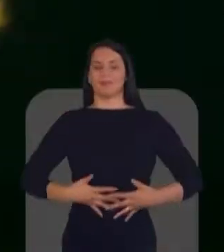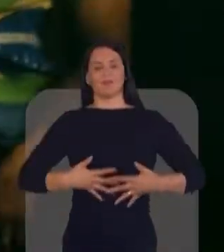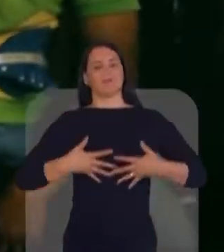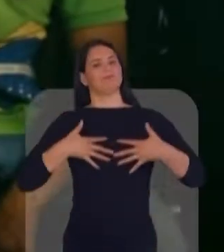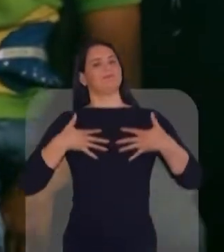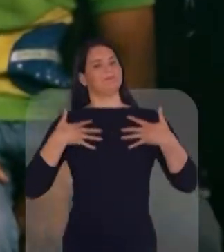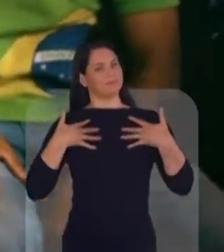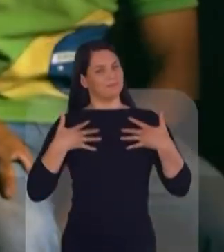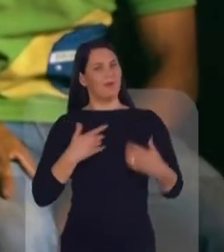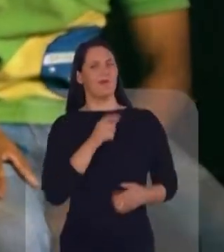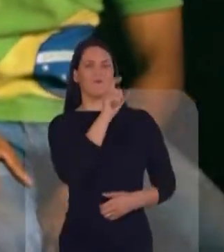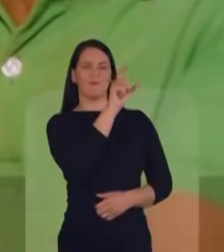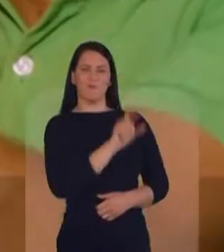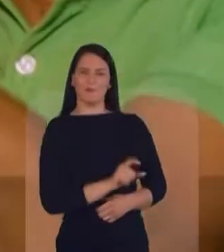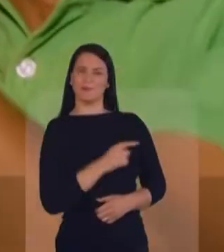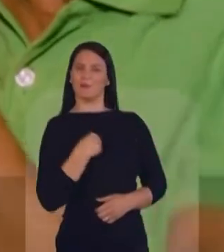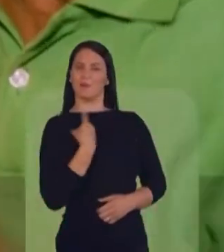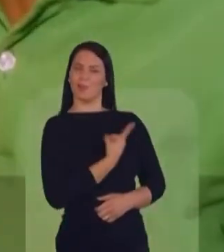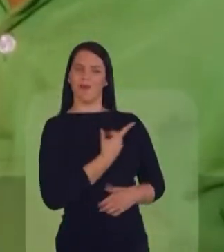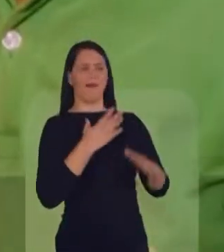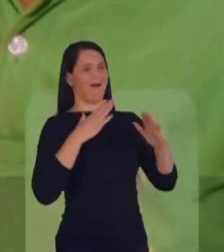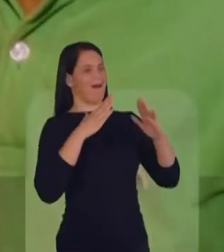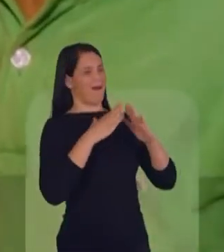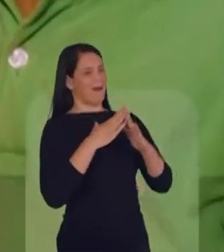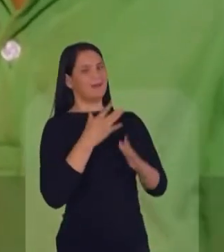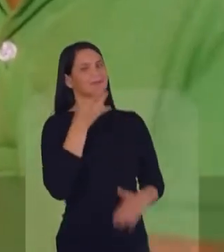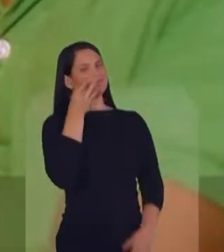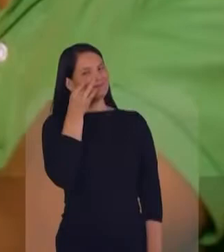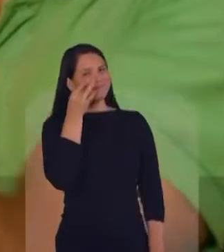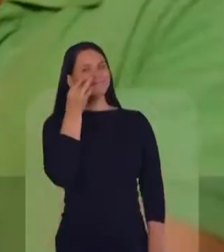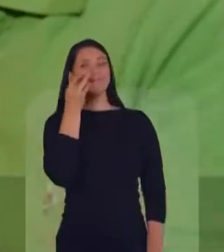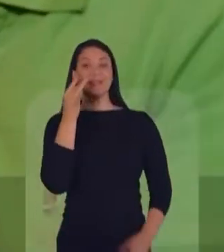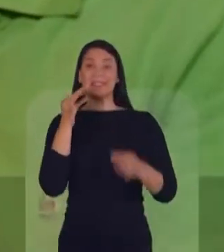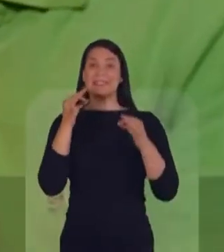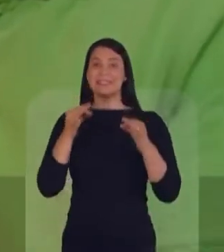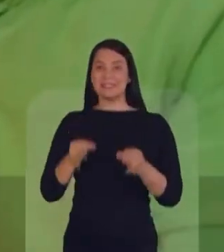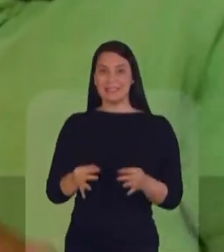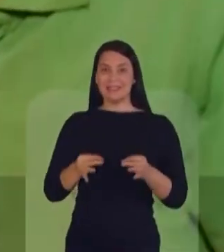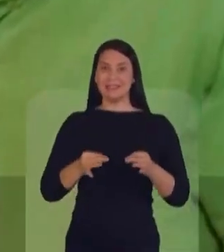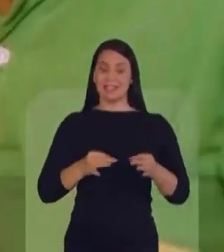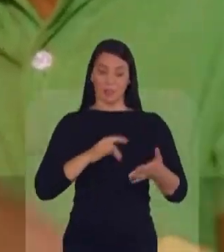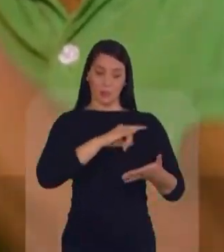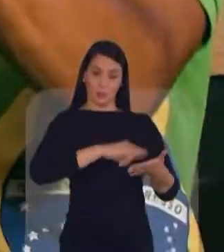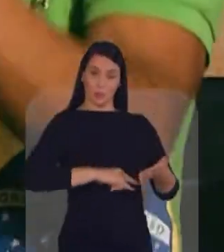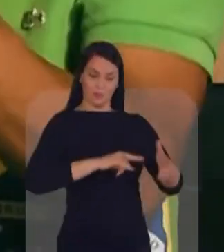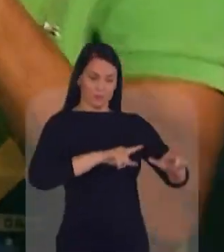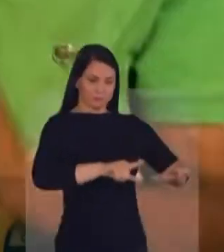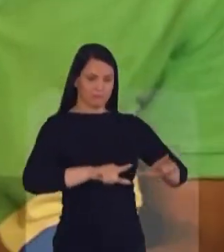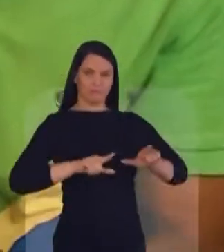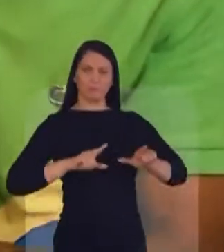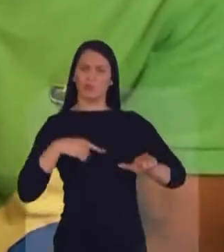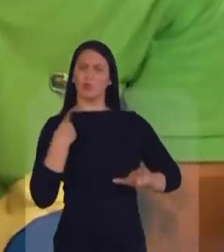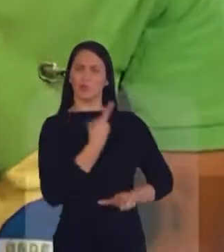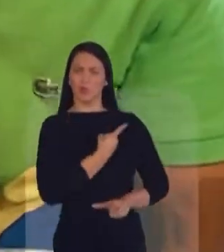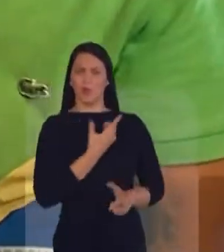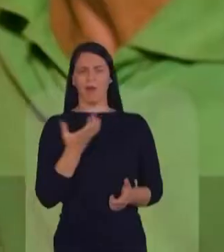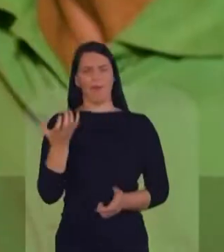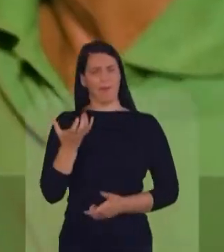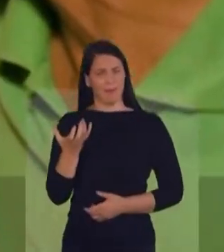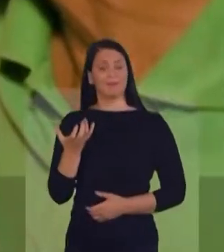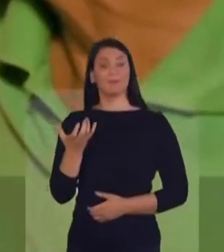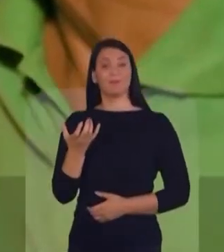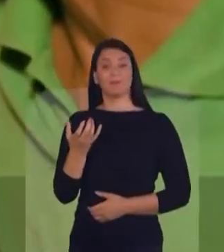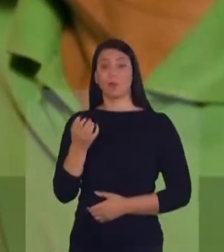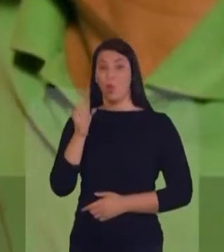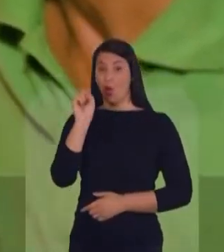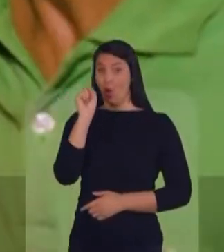Que é uma realização. O senhor está em nossa casa e, com certeza, o título que todos aqui almejam.